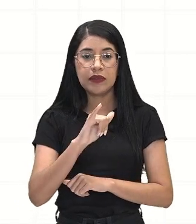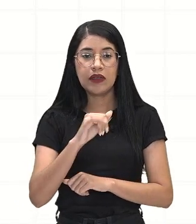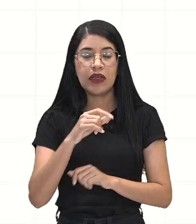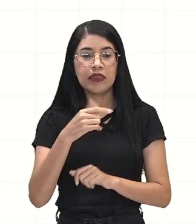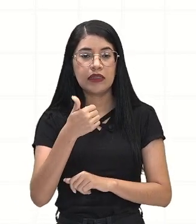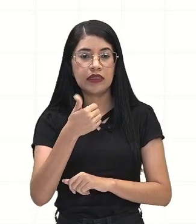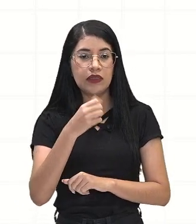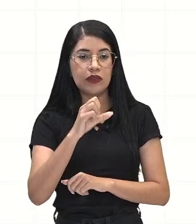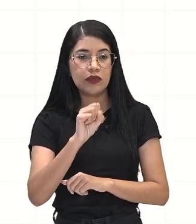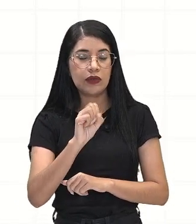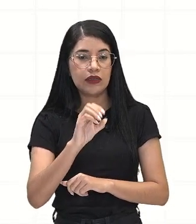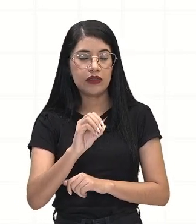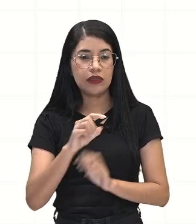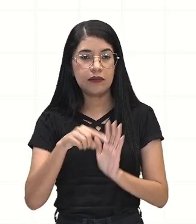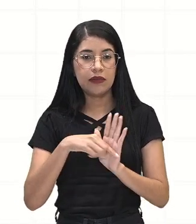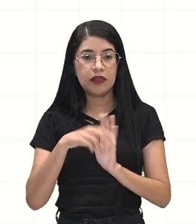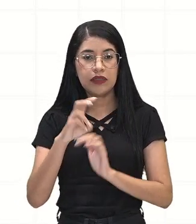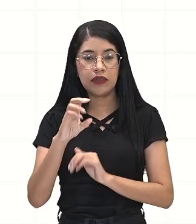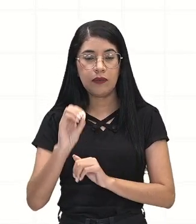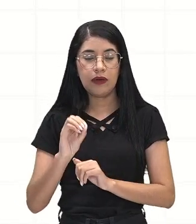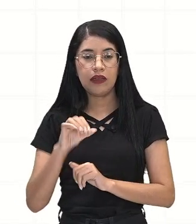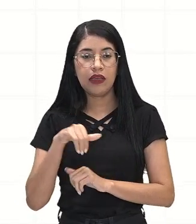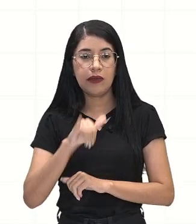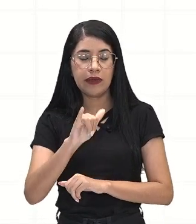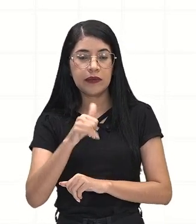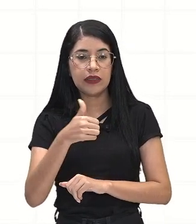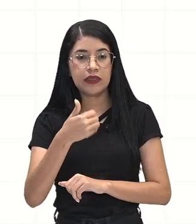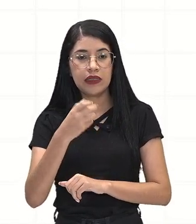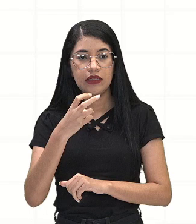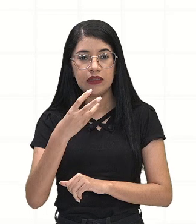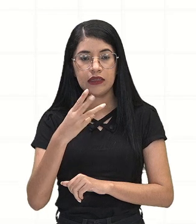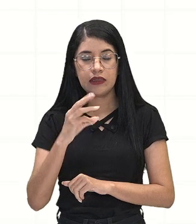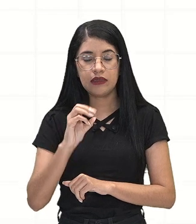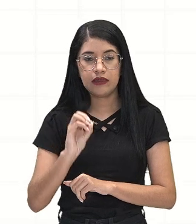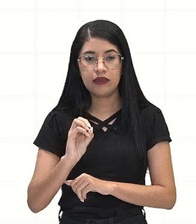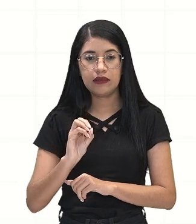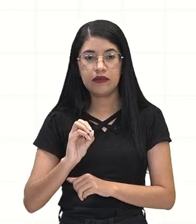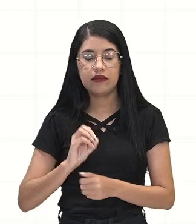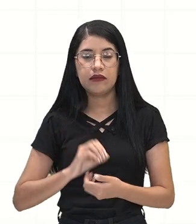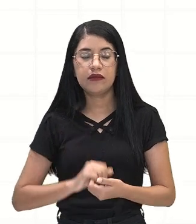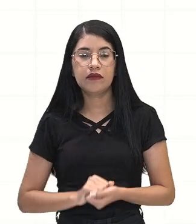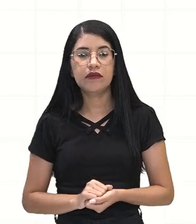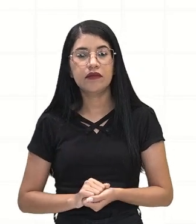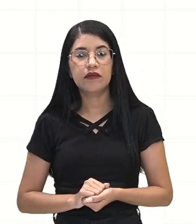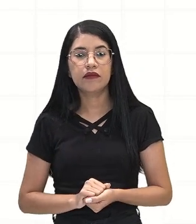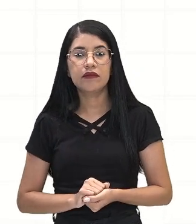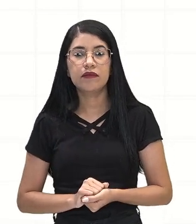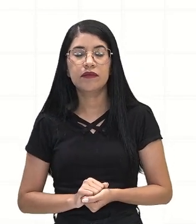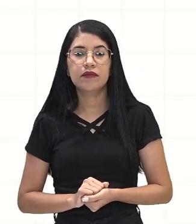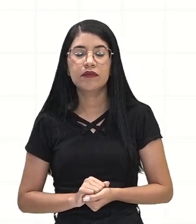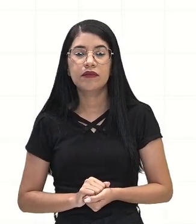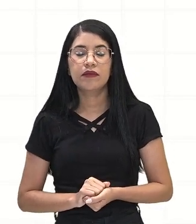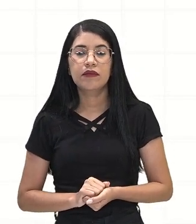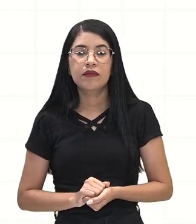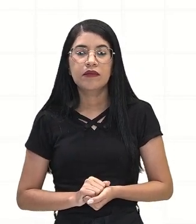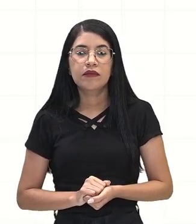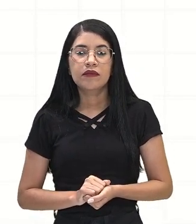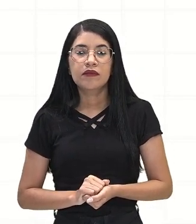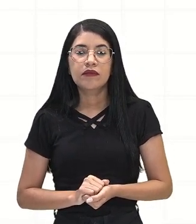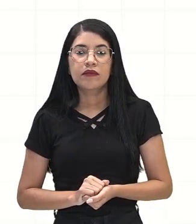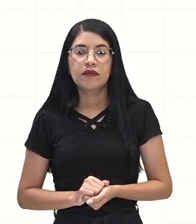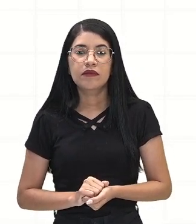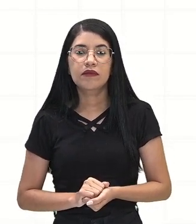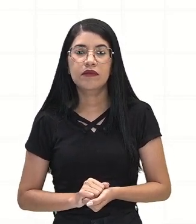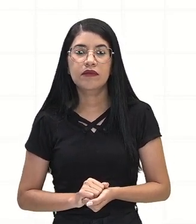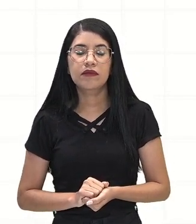130. Nós temos que, então, o valor do y deve ser igual a